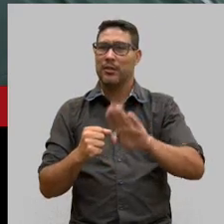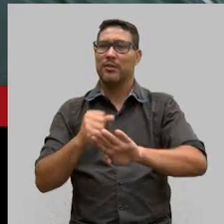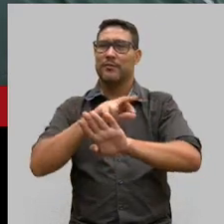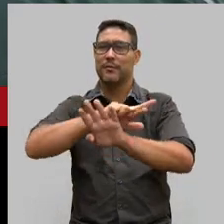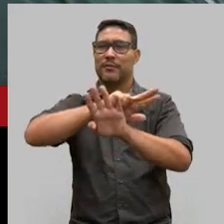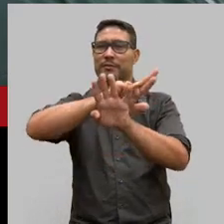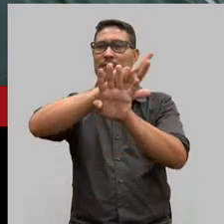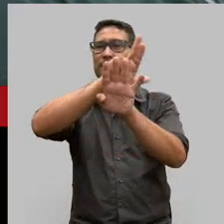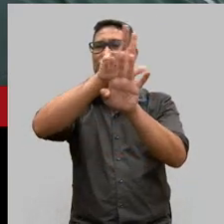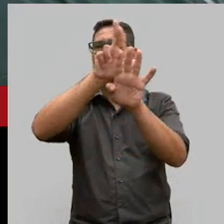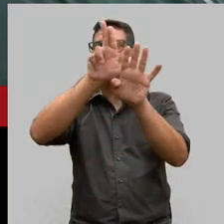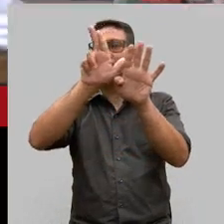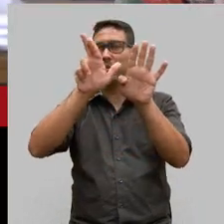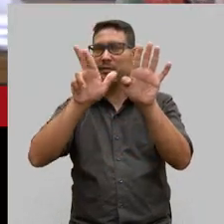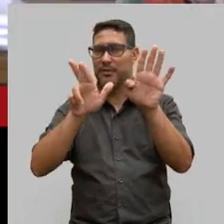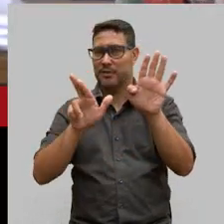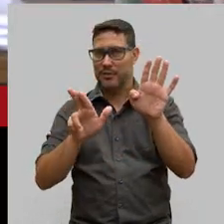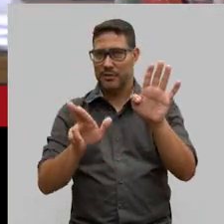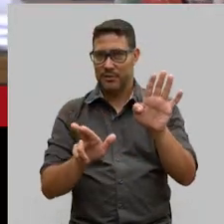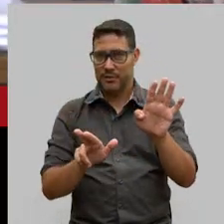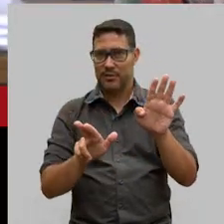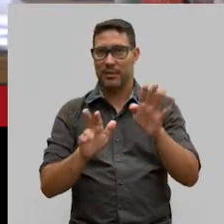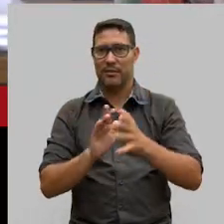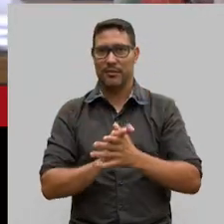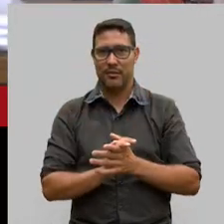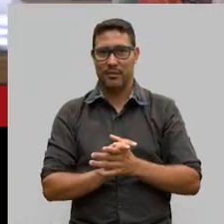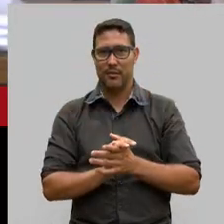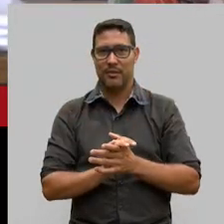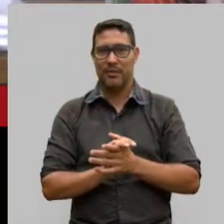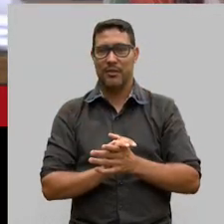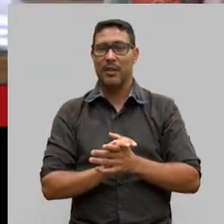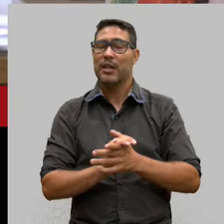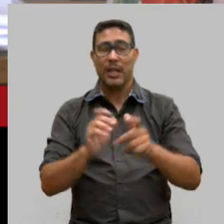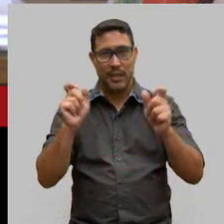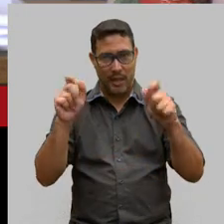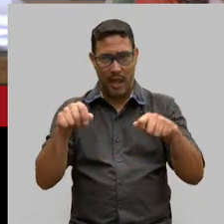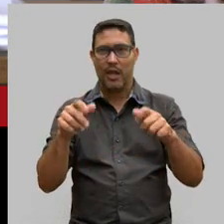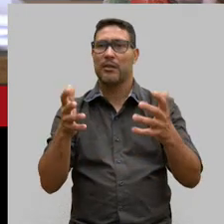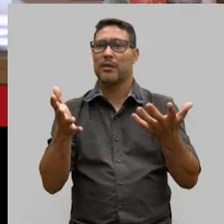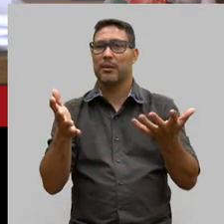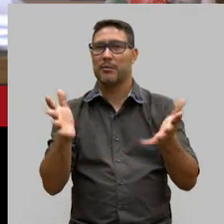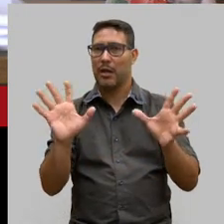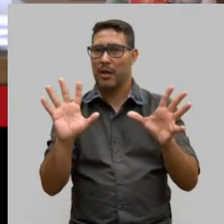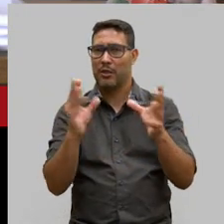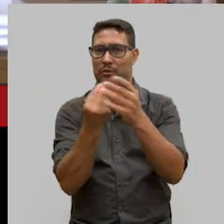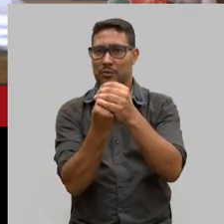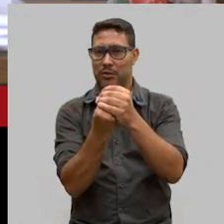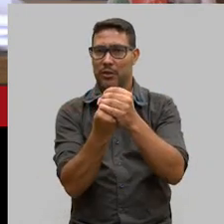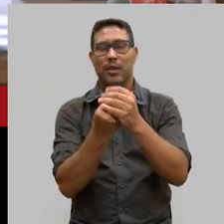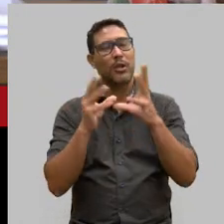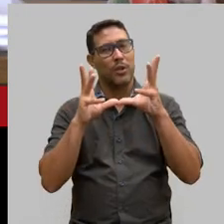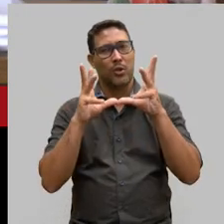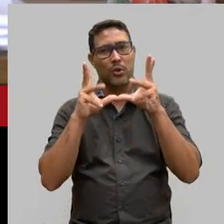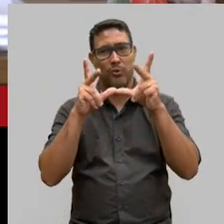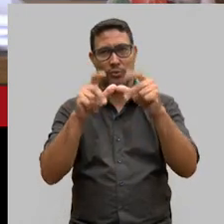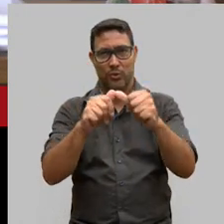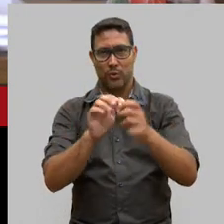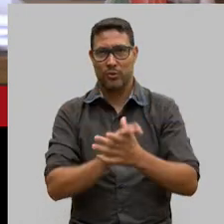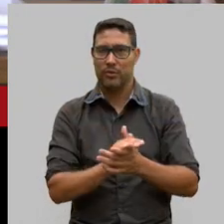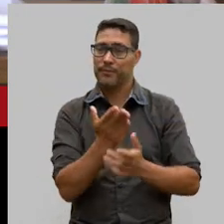Brasil que permita incluir todos e todas nas pessoas aqui do Cristiano